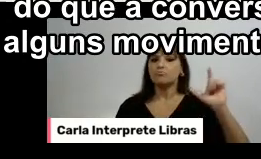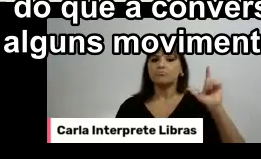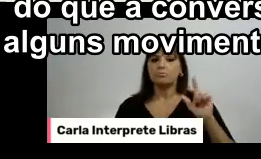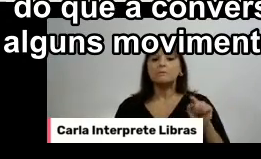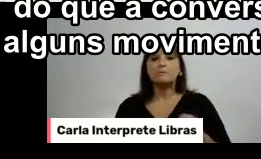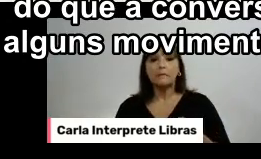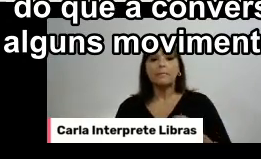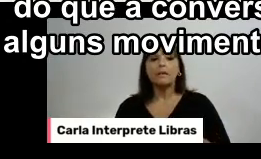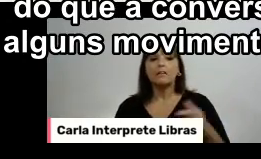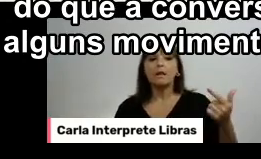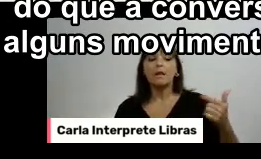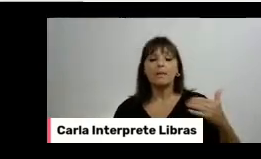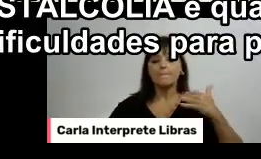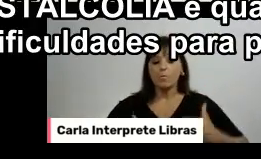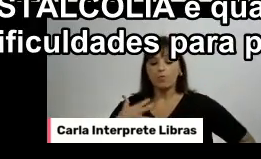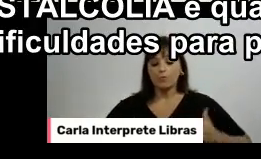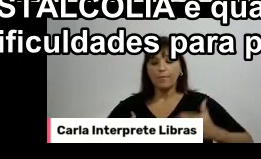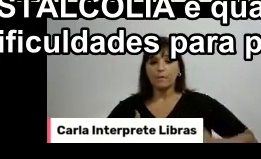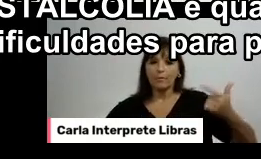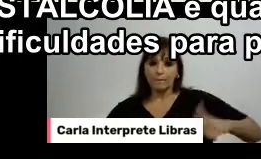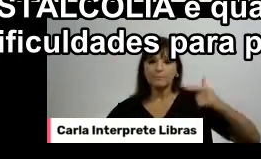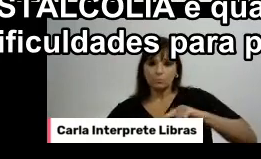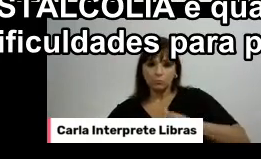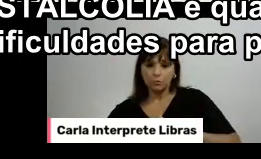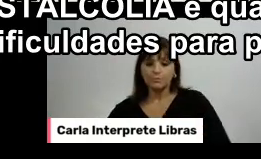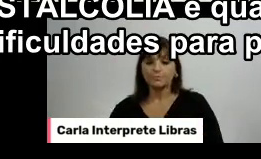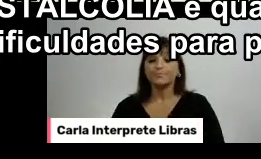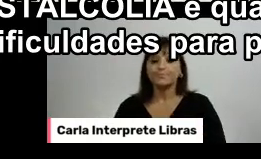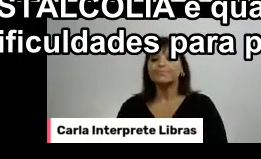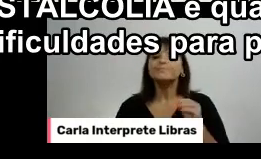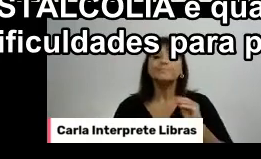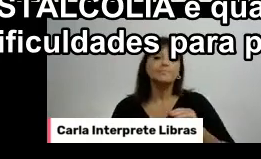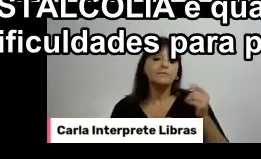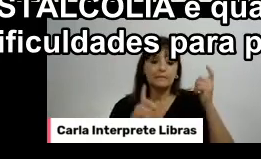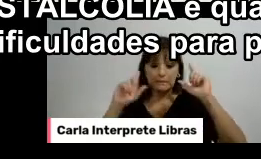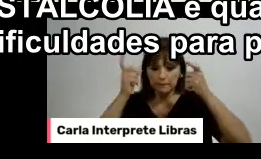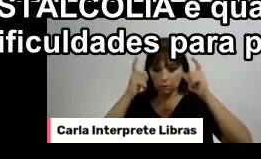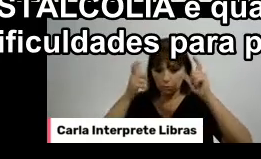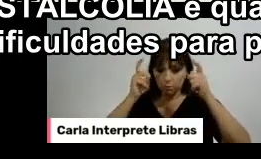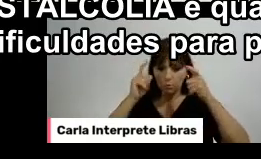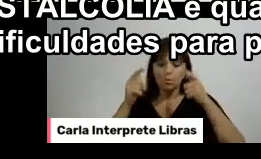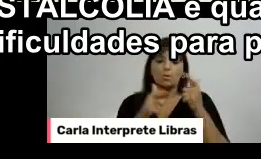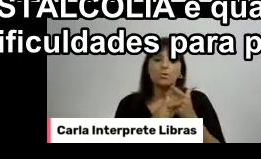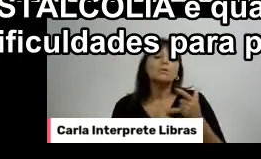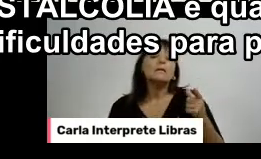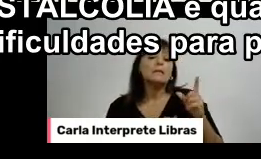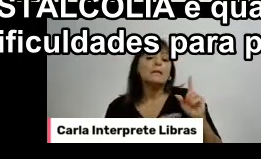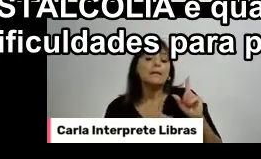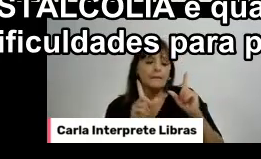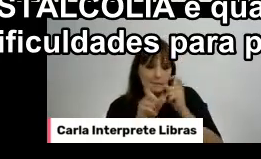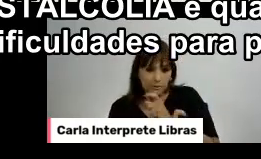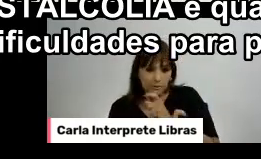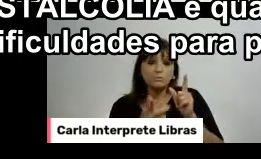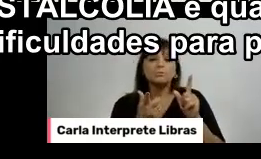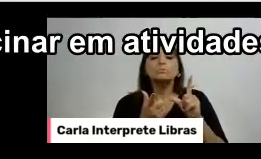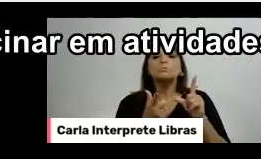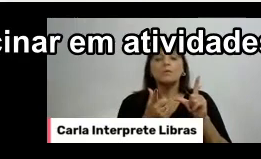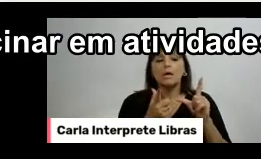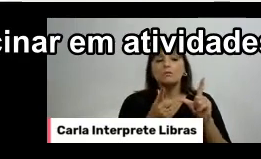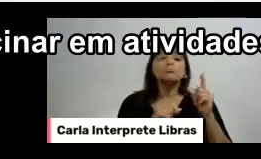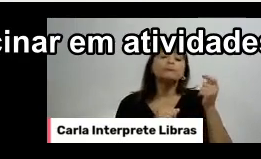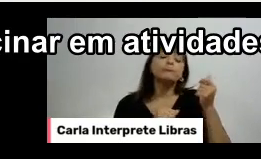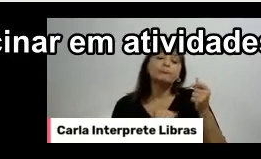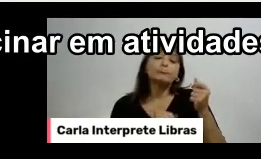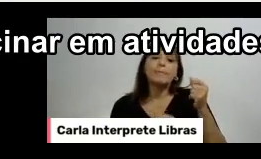mais repetitivos. A descalculia é quando a pessoa apresenta dificuldades para pensar, refletir, avaliar